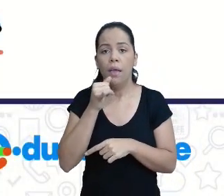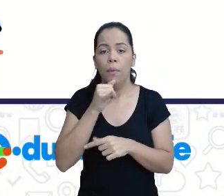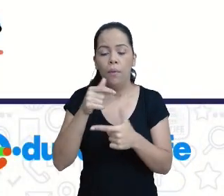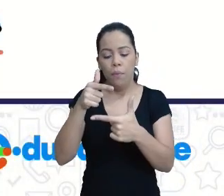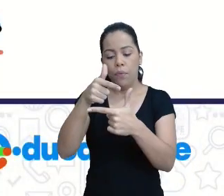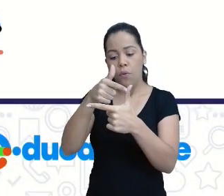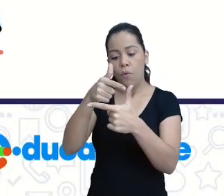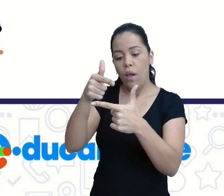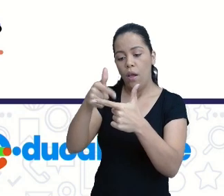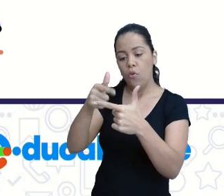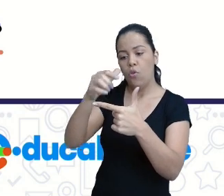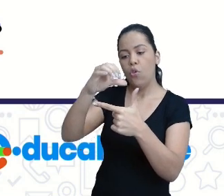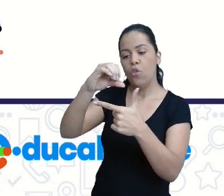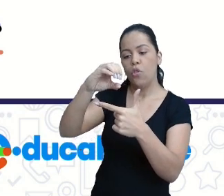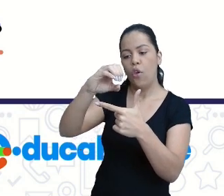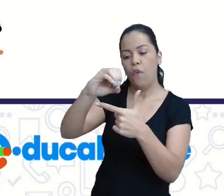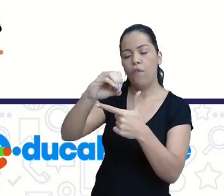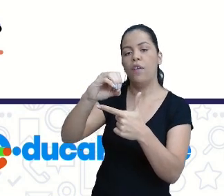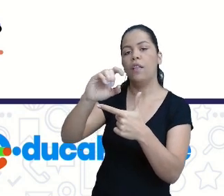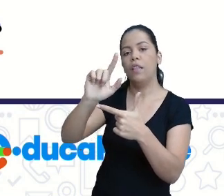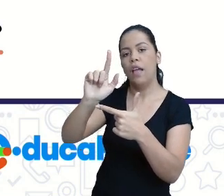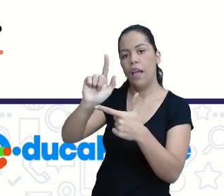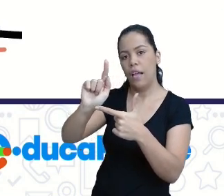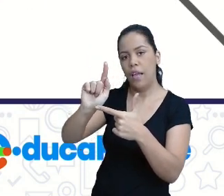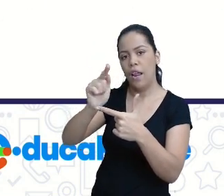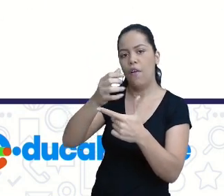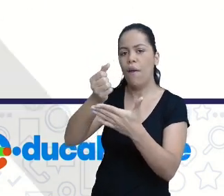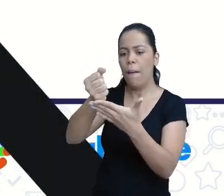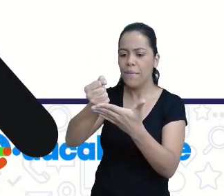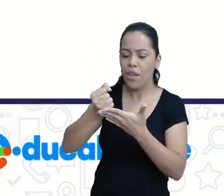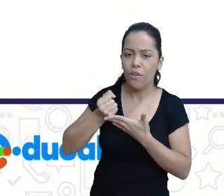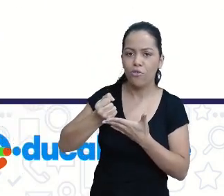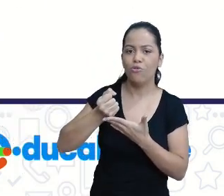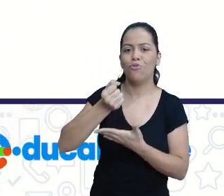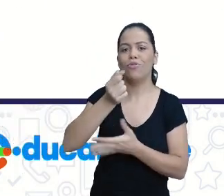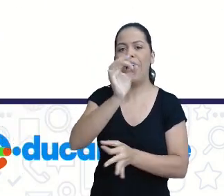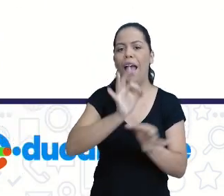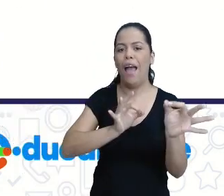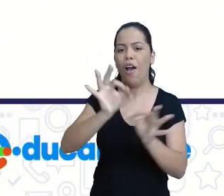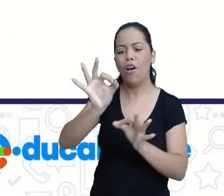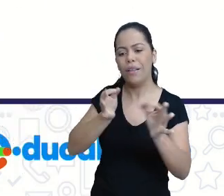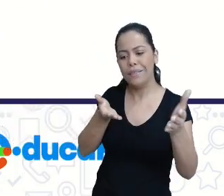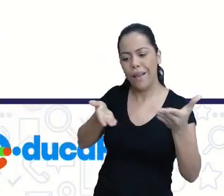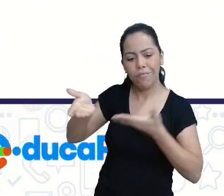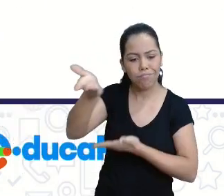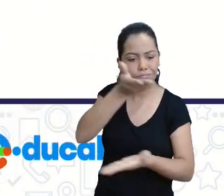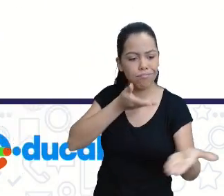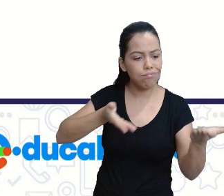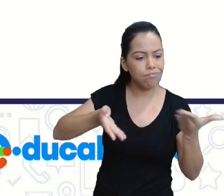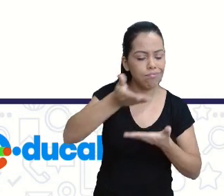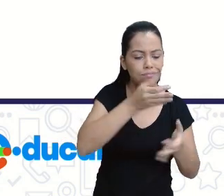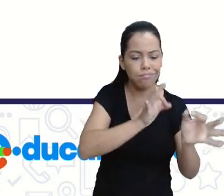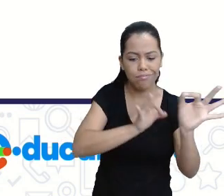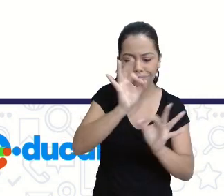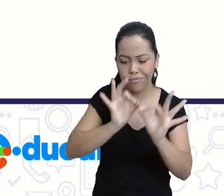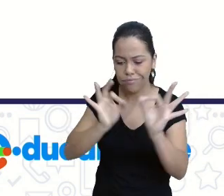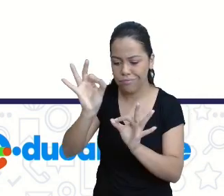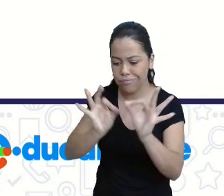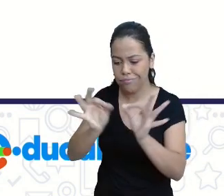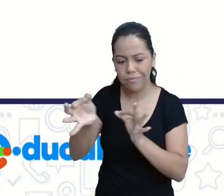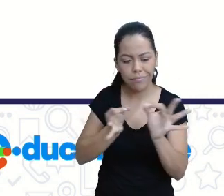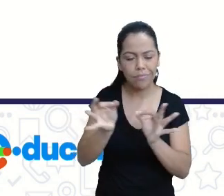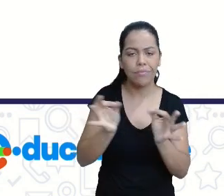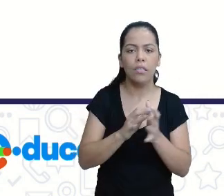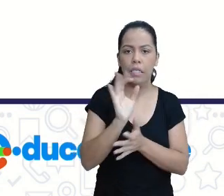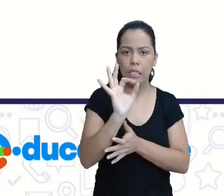a tomar a referência para sair nomeando e relacionando os elementos que eu quero. Então, passando